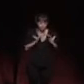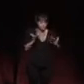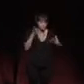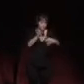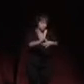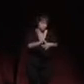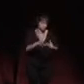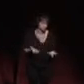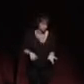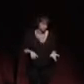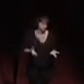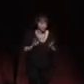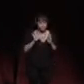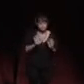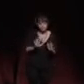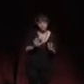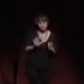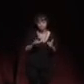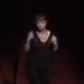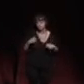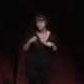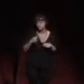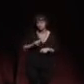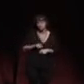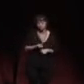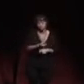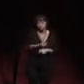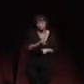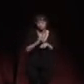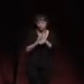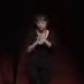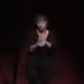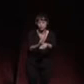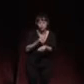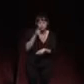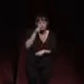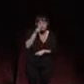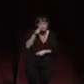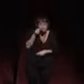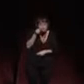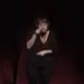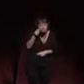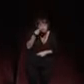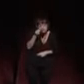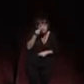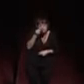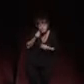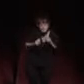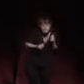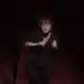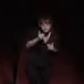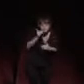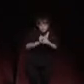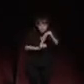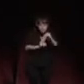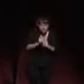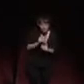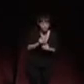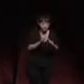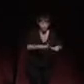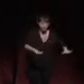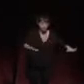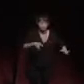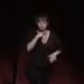Isso implica uma procura permanente, um ensaio permanente. É verdade que as crianças têm muito mais